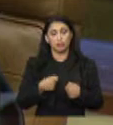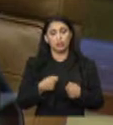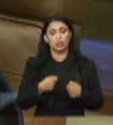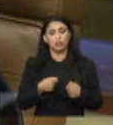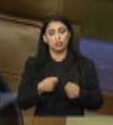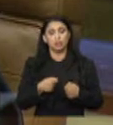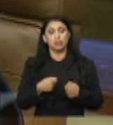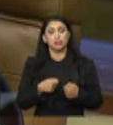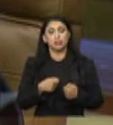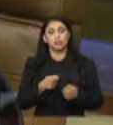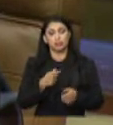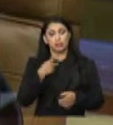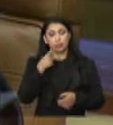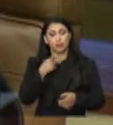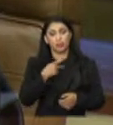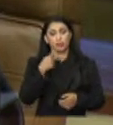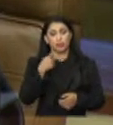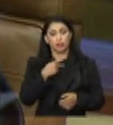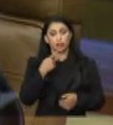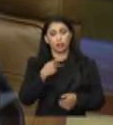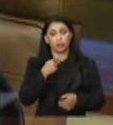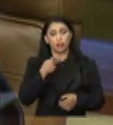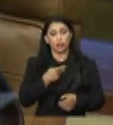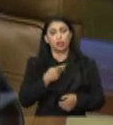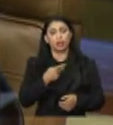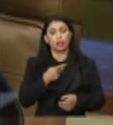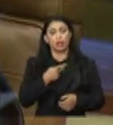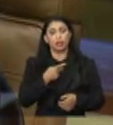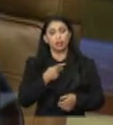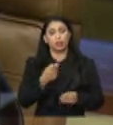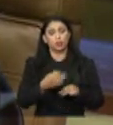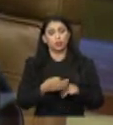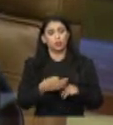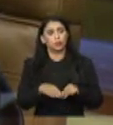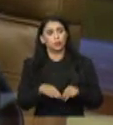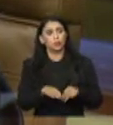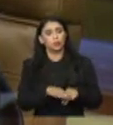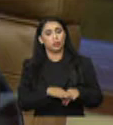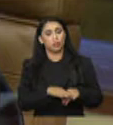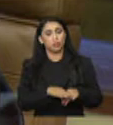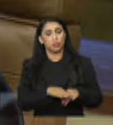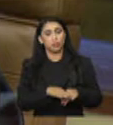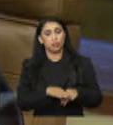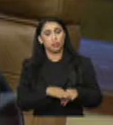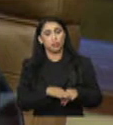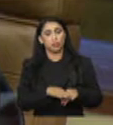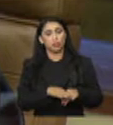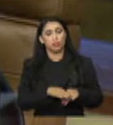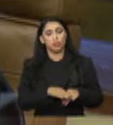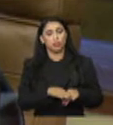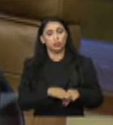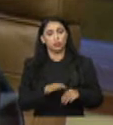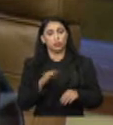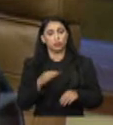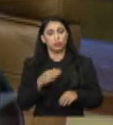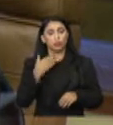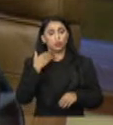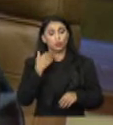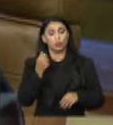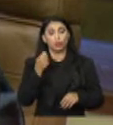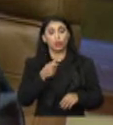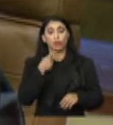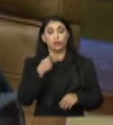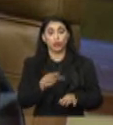segundo a qual são palavras do eminente jurista um dos maiores juristas brasileiros do século 20